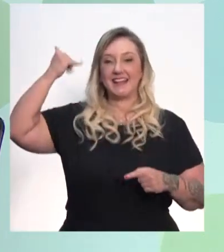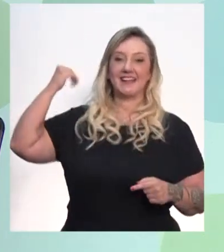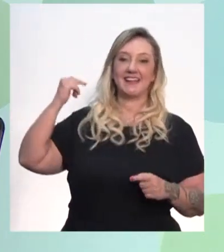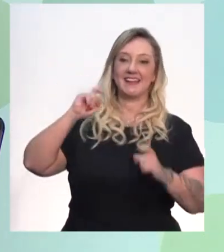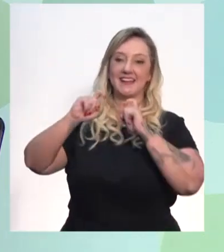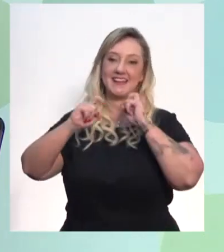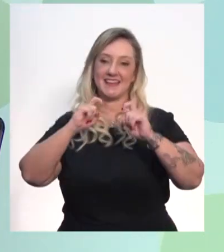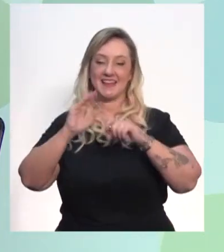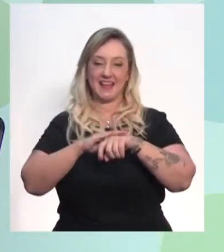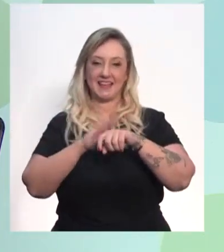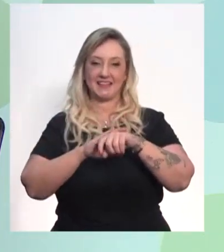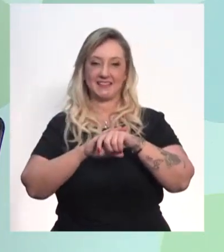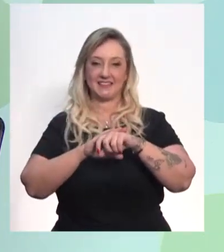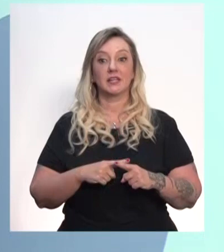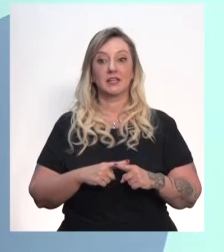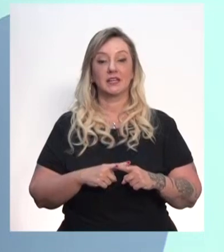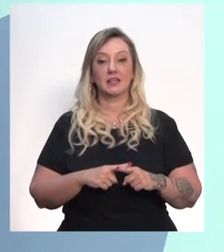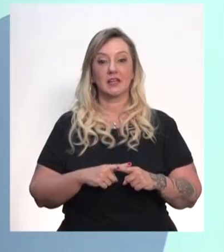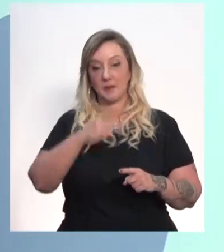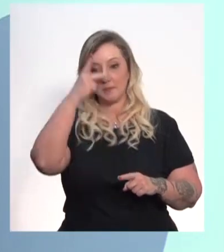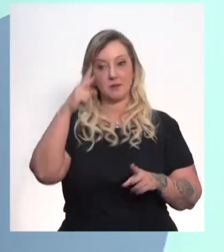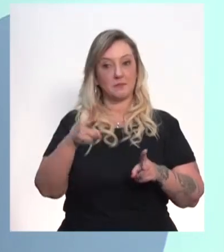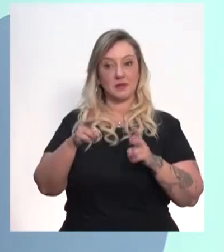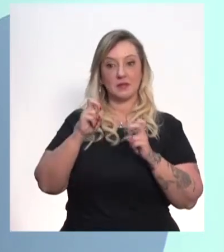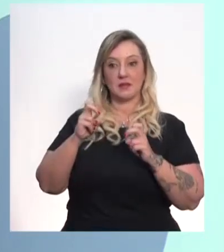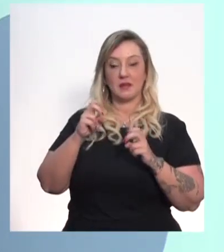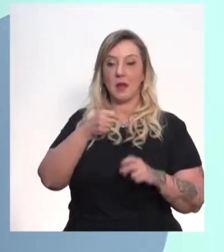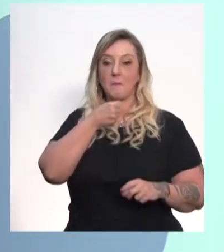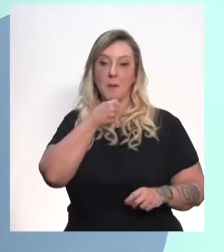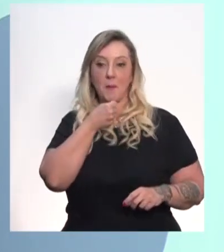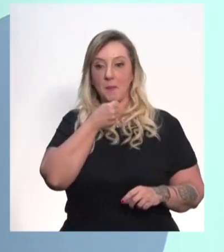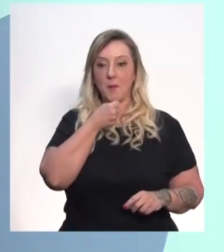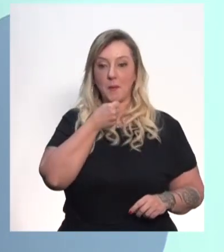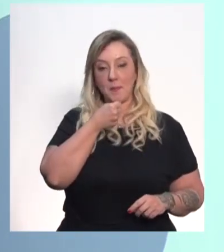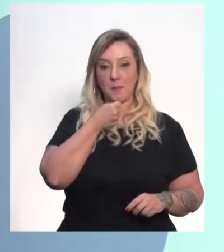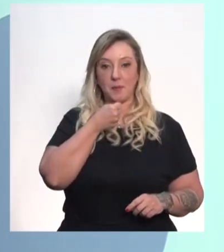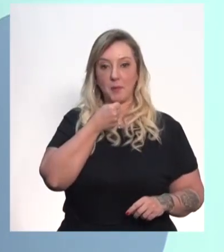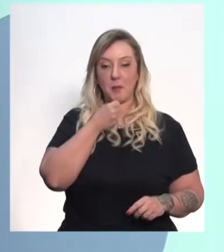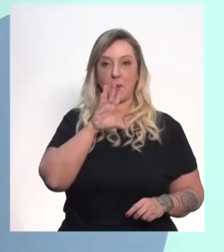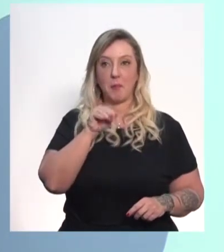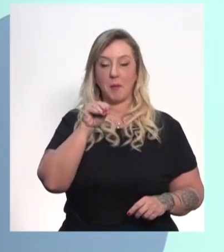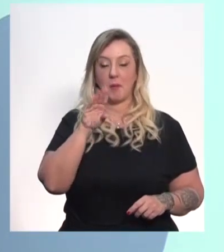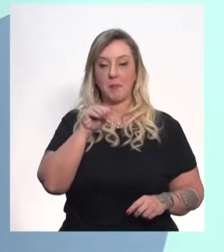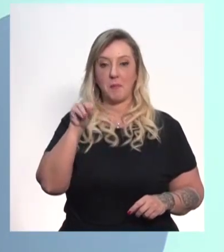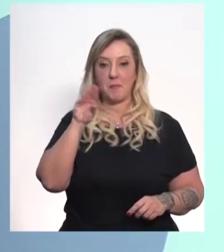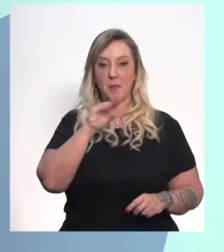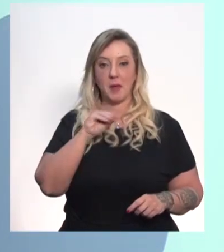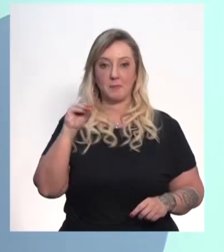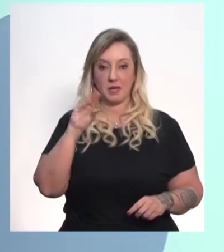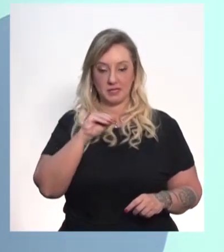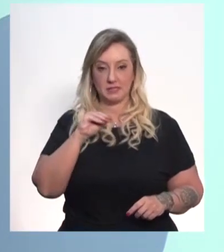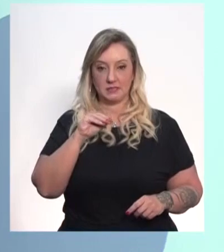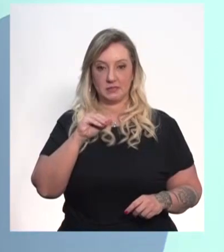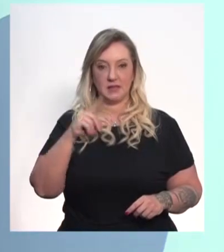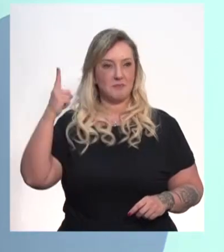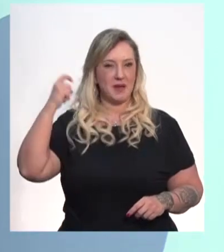pode ingressar. Se você selecionar equipe pública, ele vai ficar disponível para qualquer pessoa entrar.